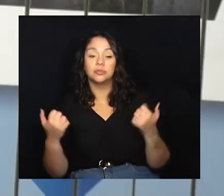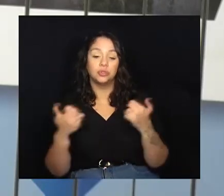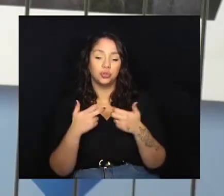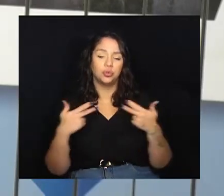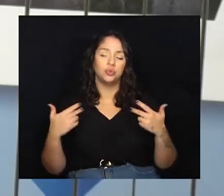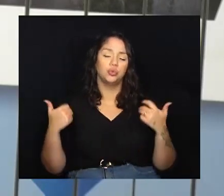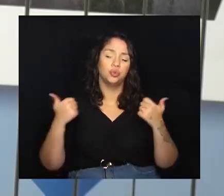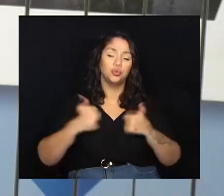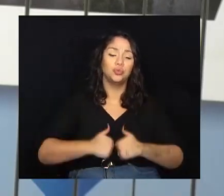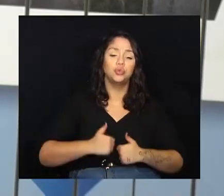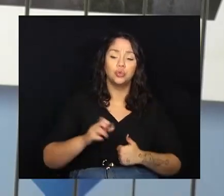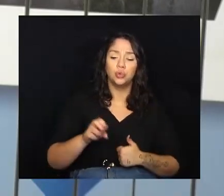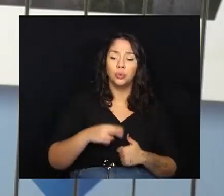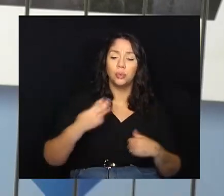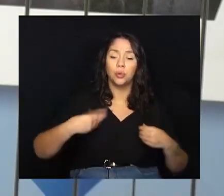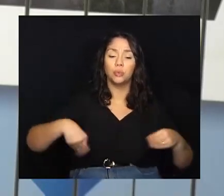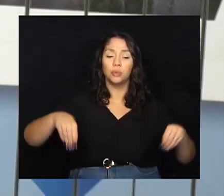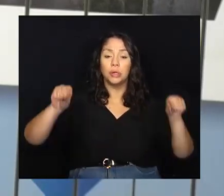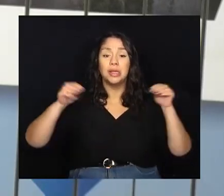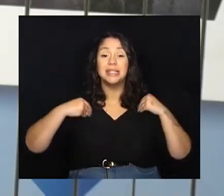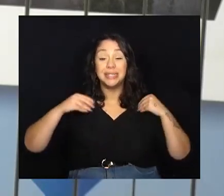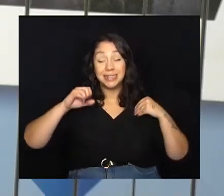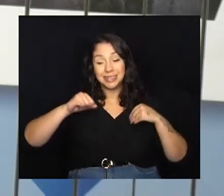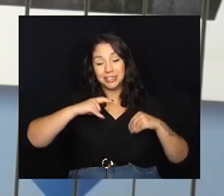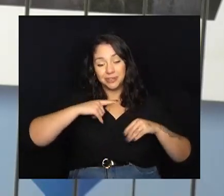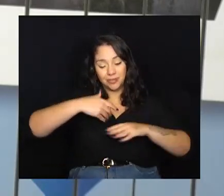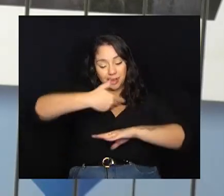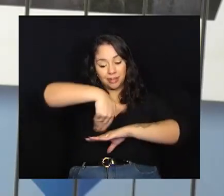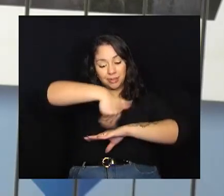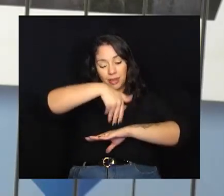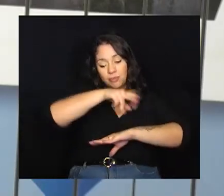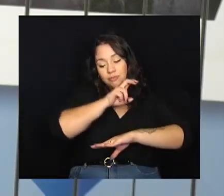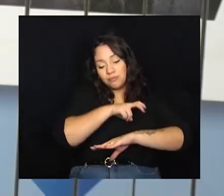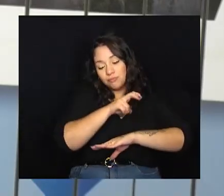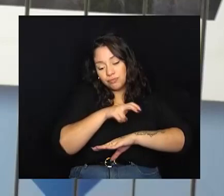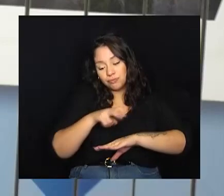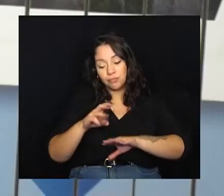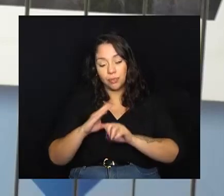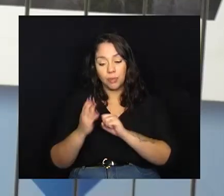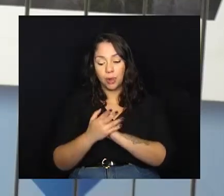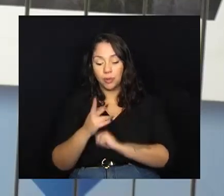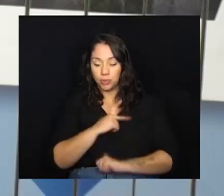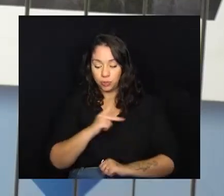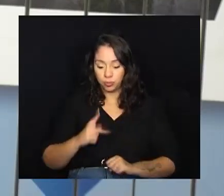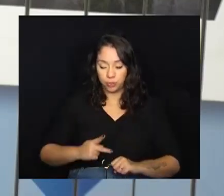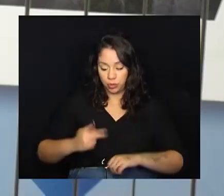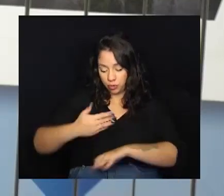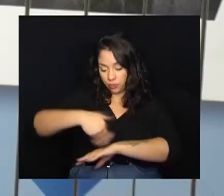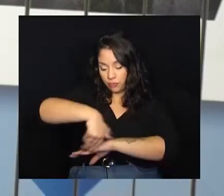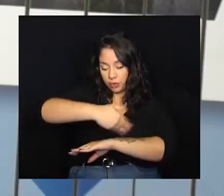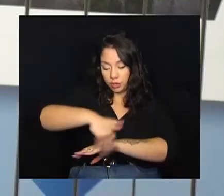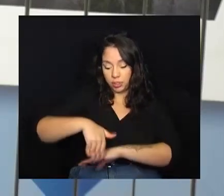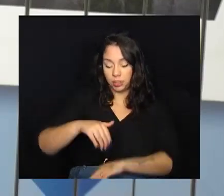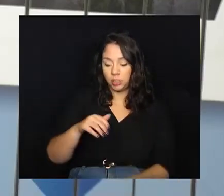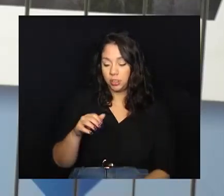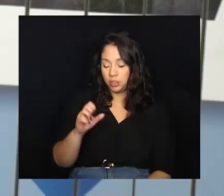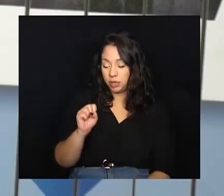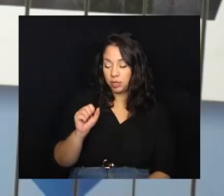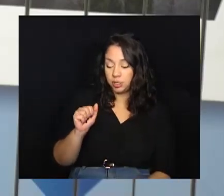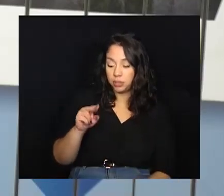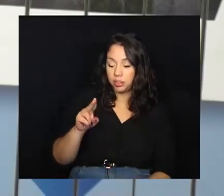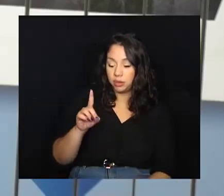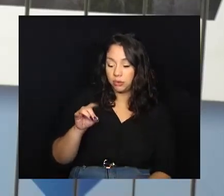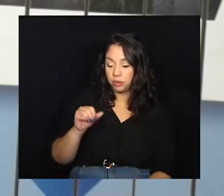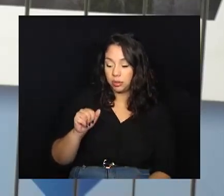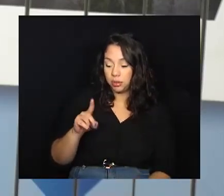desses cobertores então se você estiver passando aqui no bairro Ponte Preta na Avenida da Saudade a gente tem logo na entrada